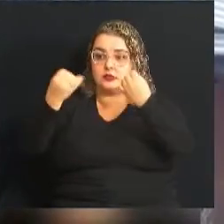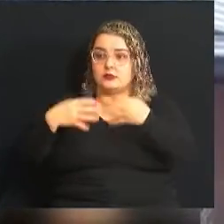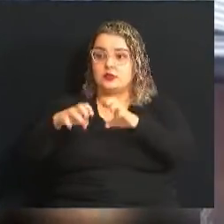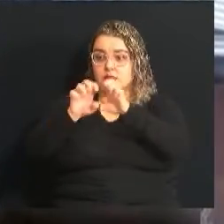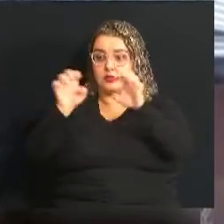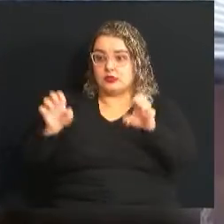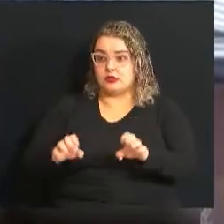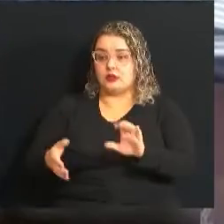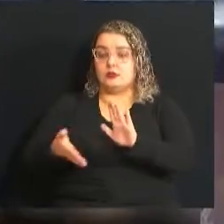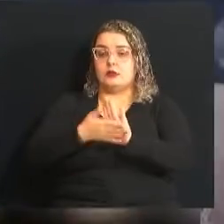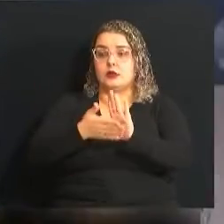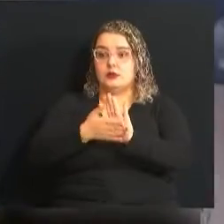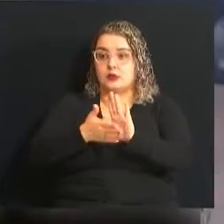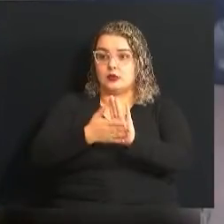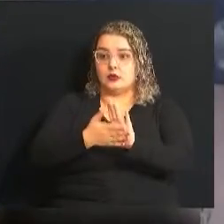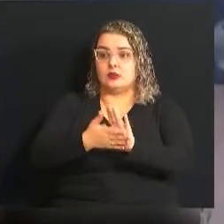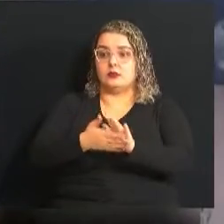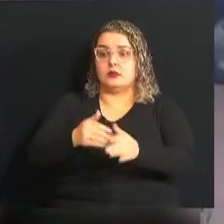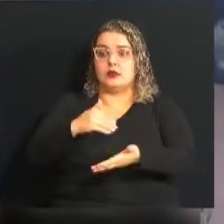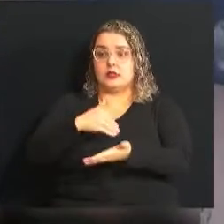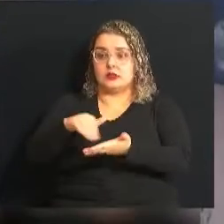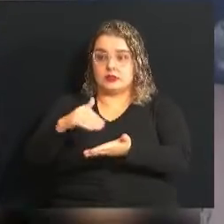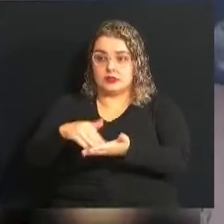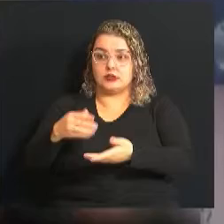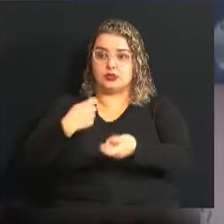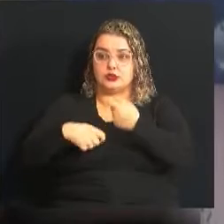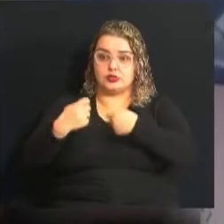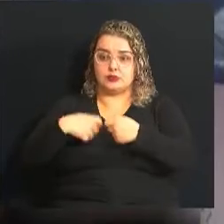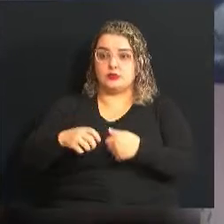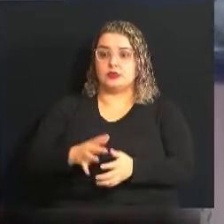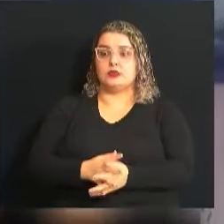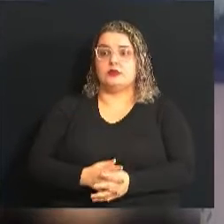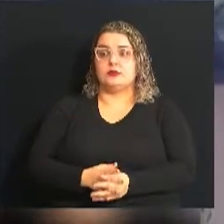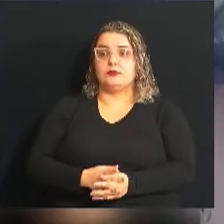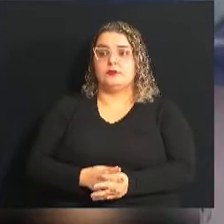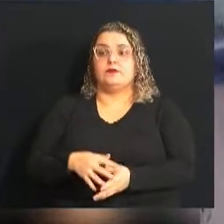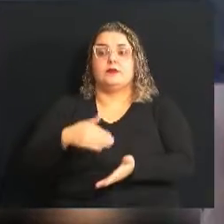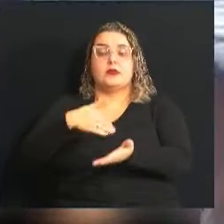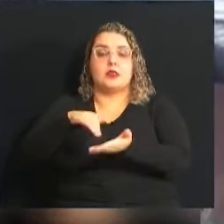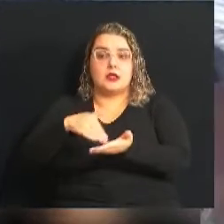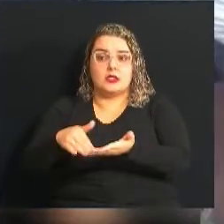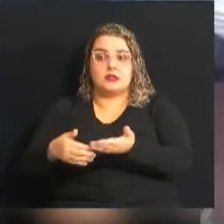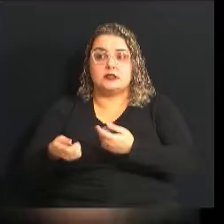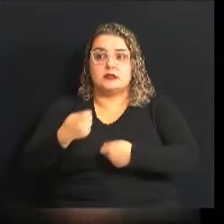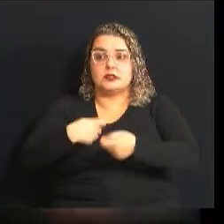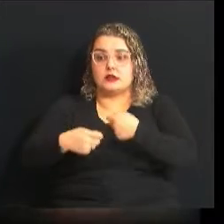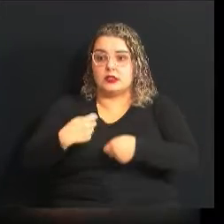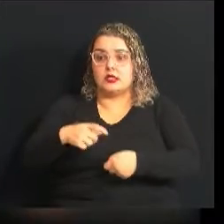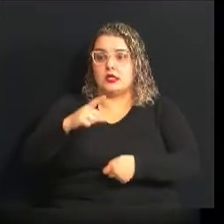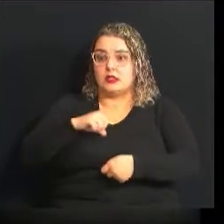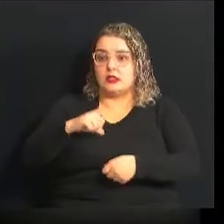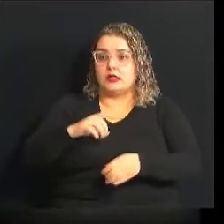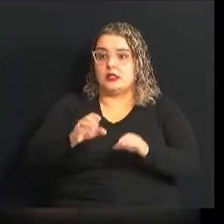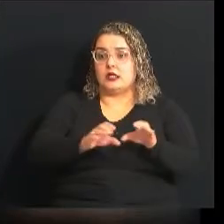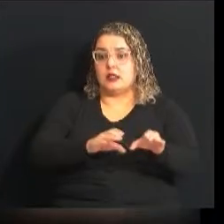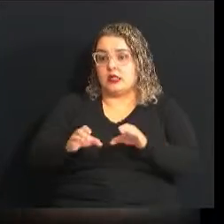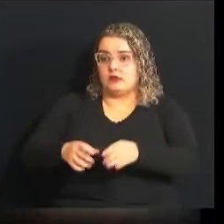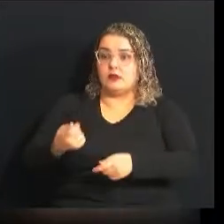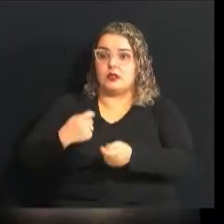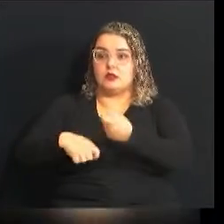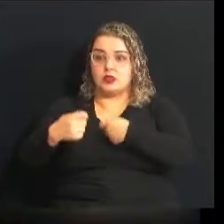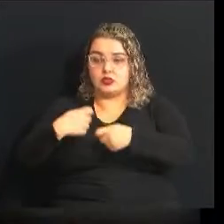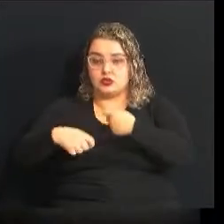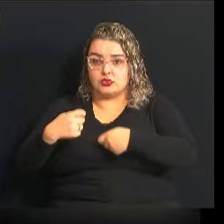sendo proposta para a Secretaria de Administração. Então, a Secretaria de Administração ela tem essa coordenadoria administrativa